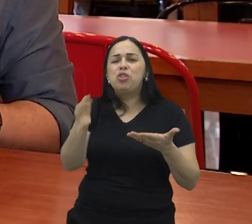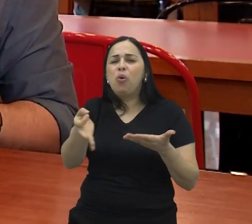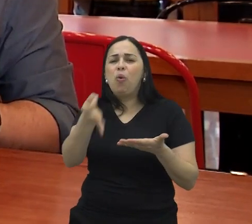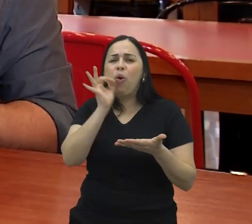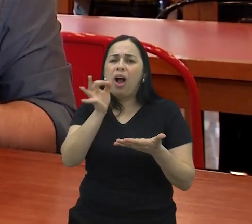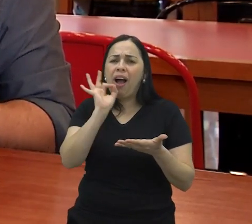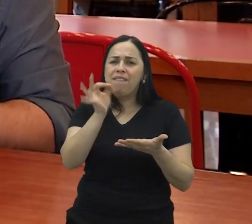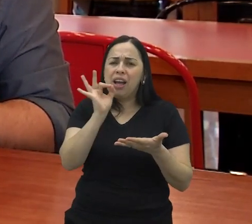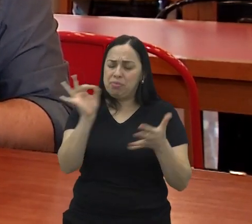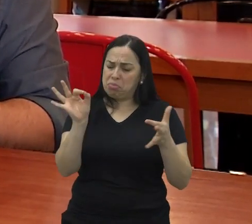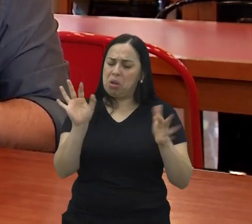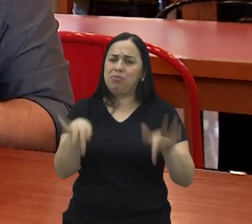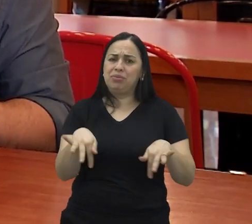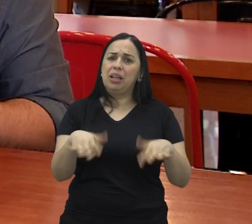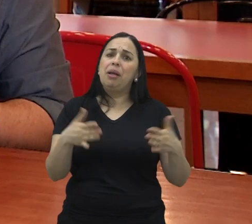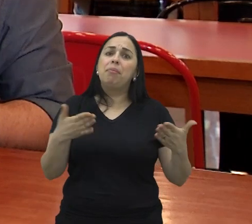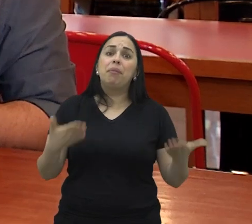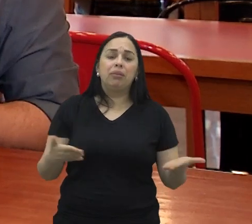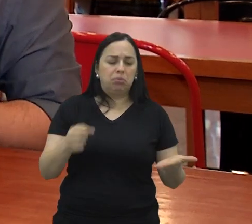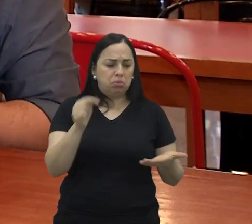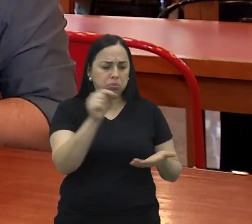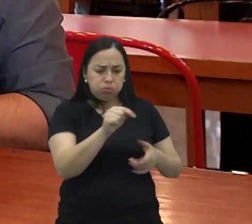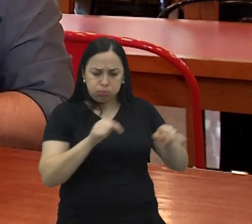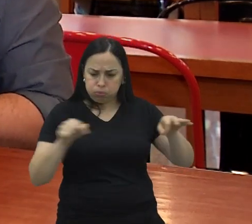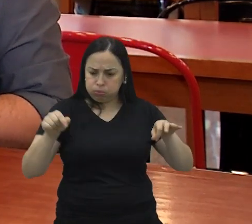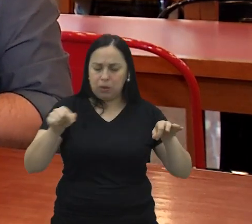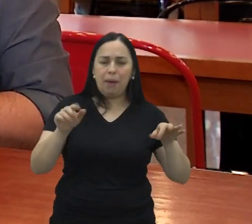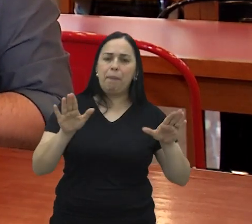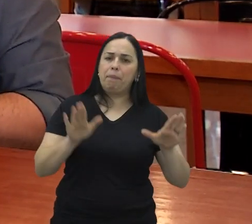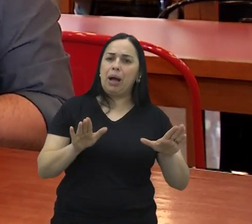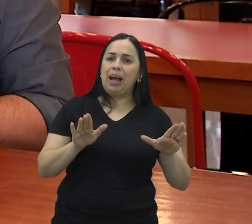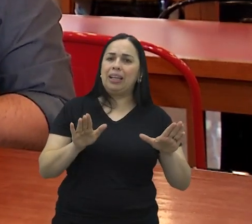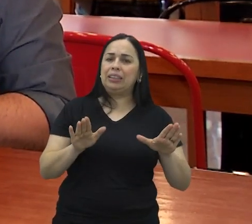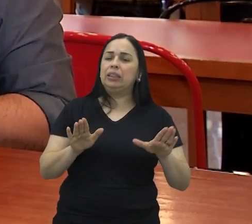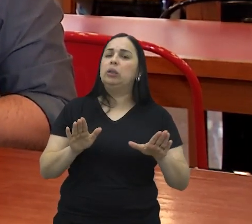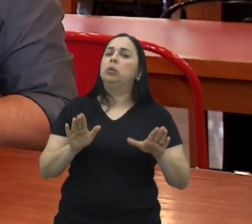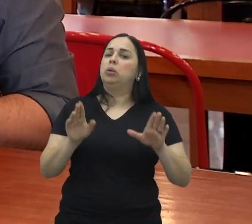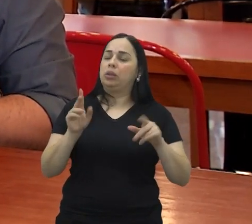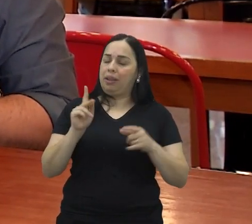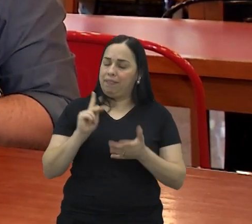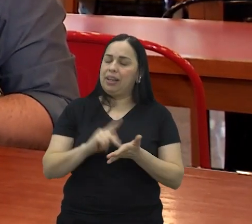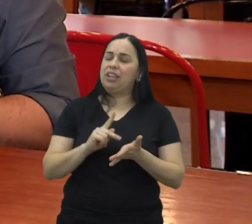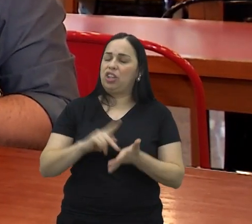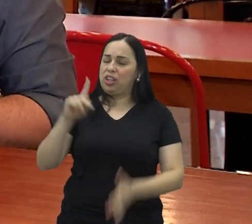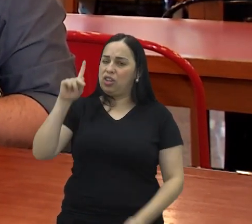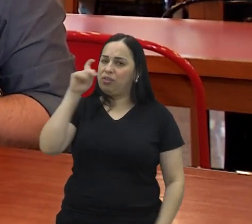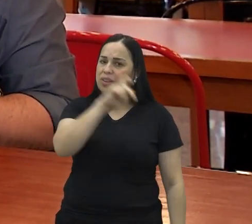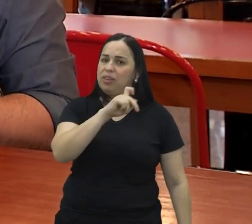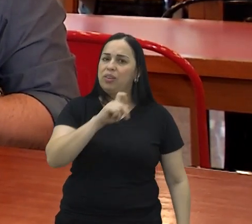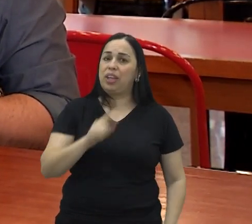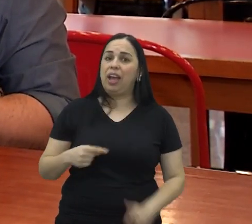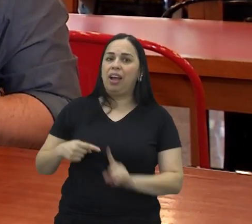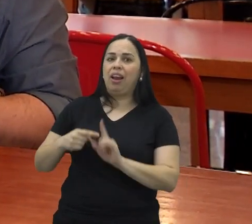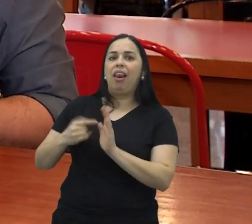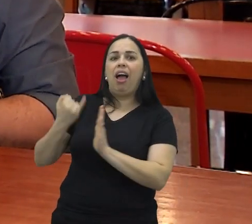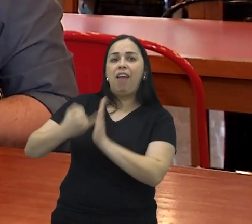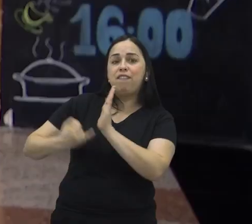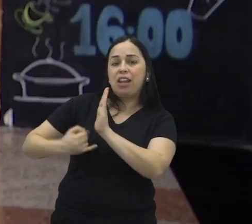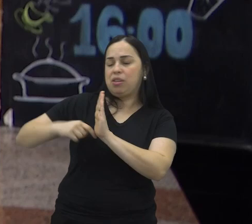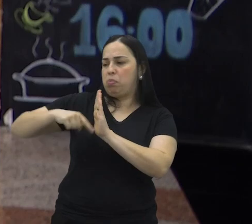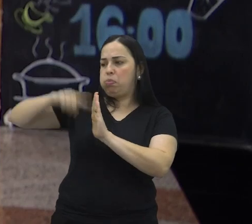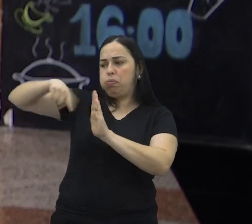também aquele cafezinho para finalizar. São muitos itens, mas o que pesa mesmo na balança é a